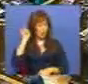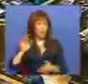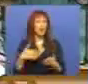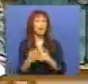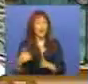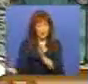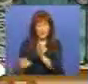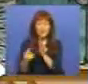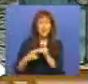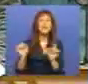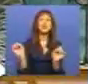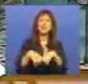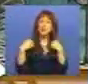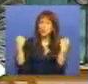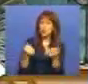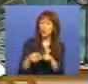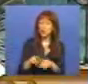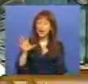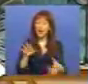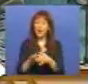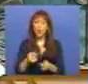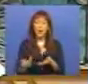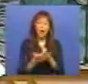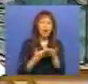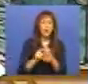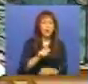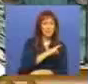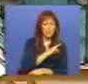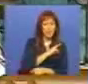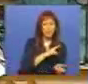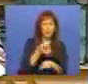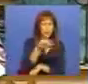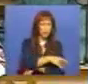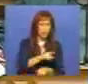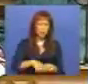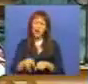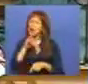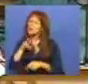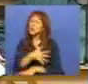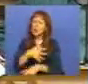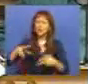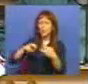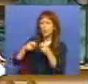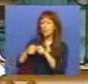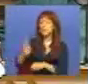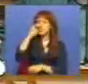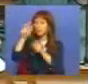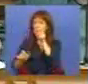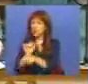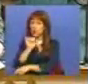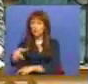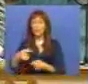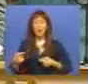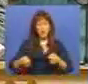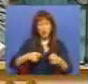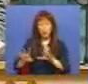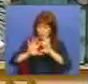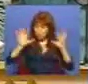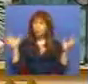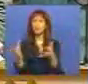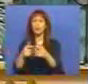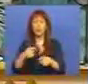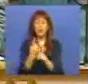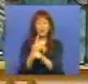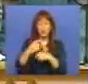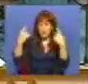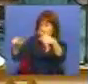as necessidades sociais em relação ao negócio privado e responder aos grandes problemas das pessoas. Gerir coletivamente os